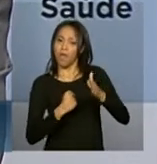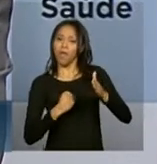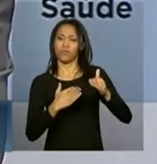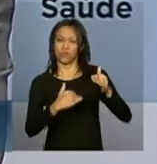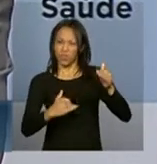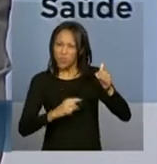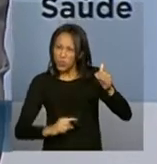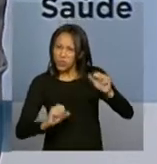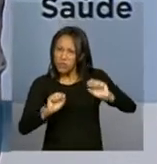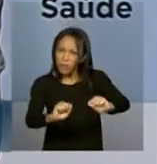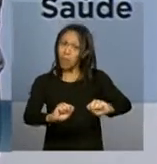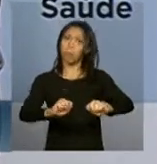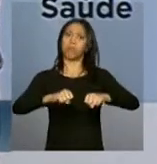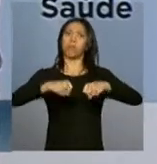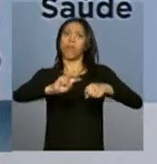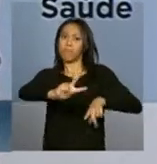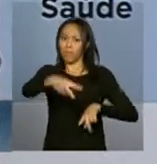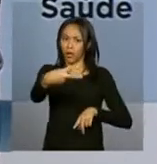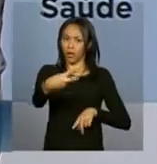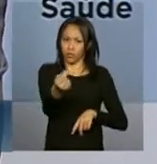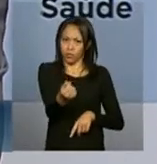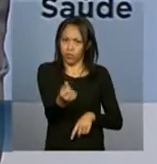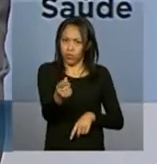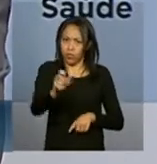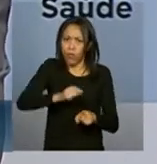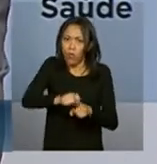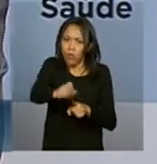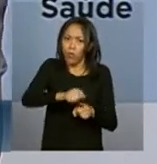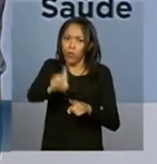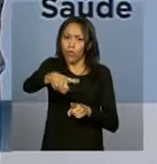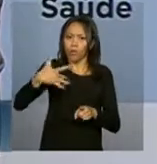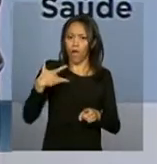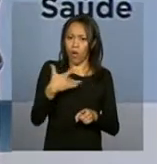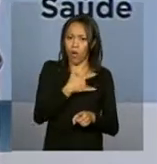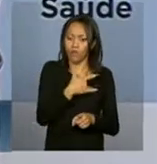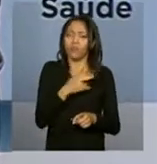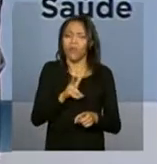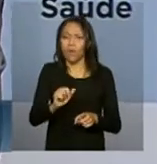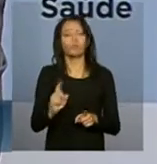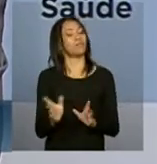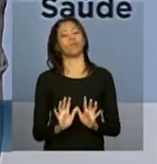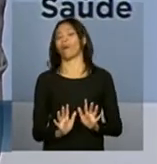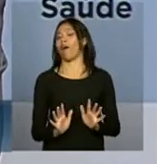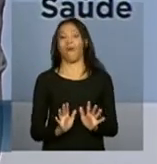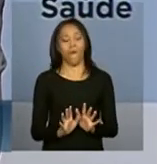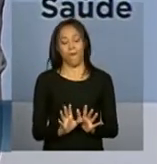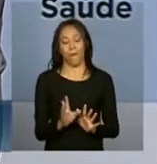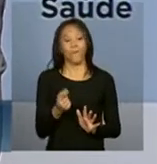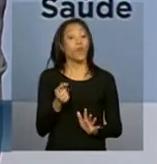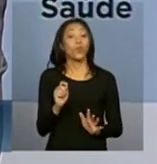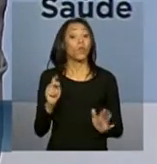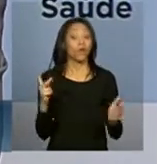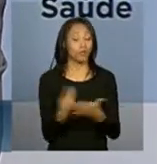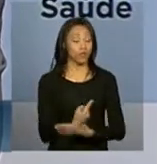nenhum impacto. Ao longo da implantação de 2014, vai se avaliar em 2015 qual que impacto que pode